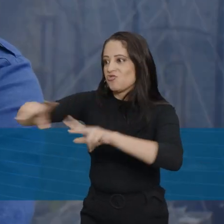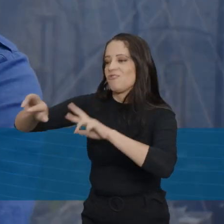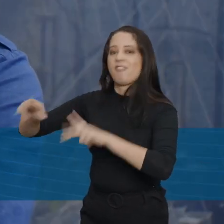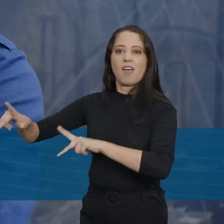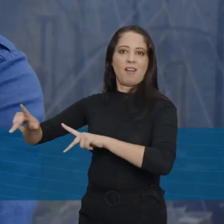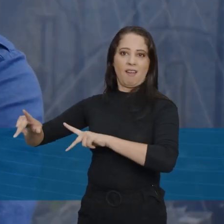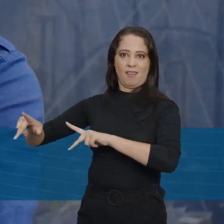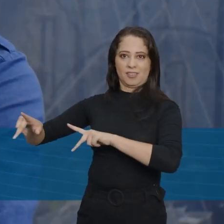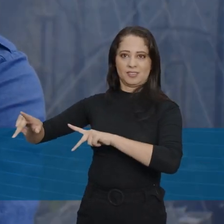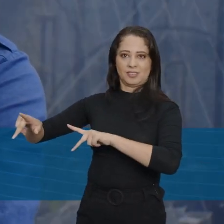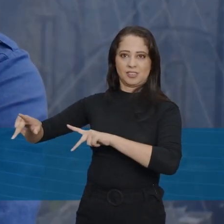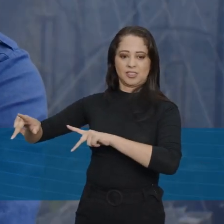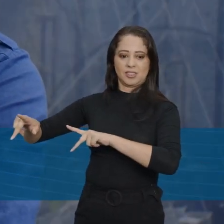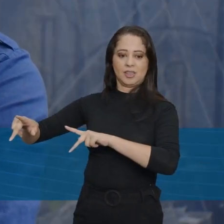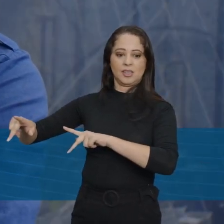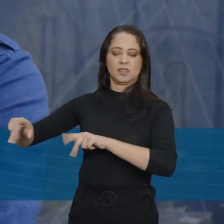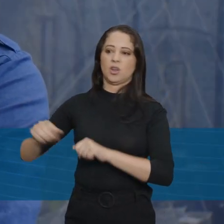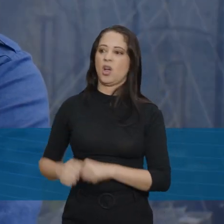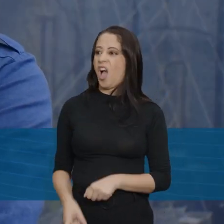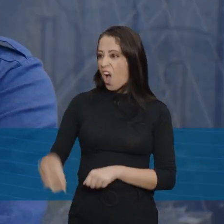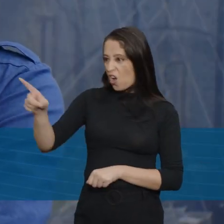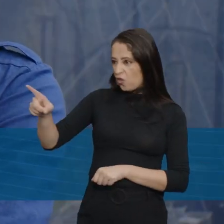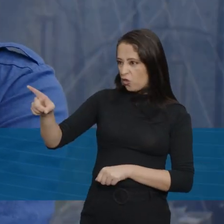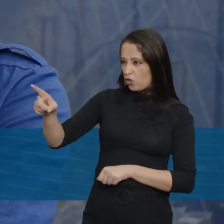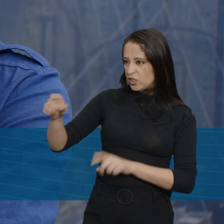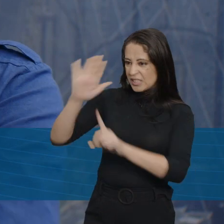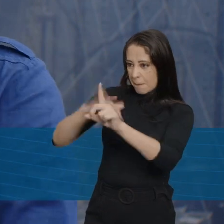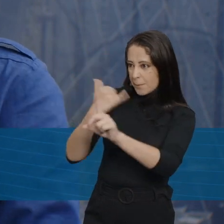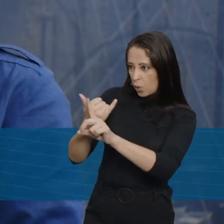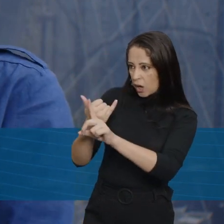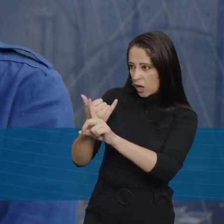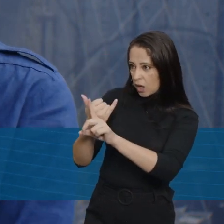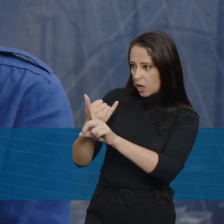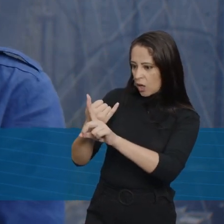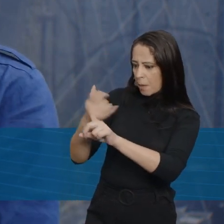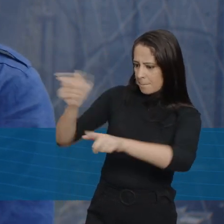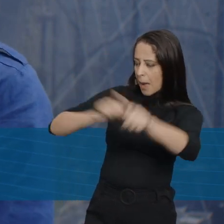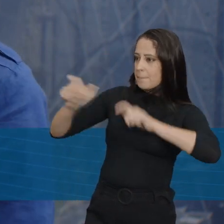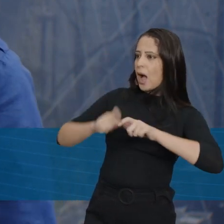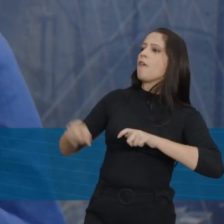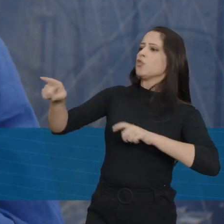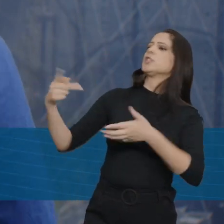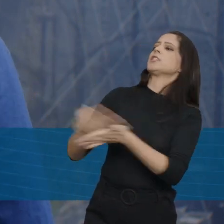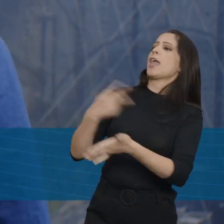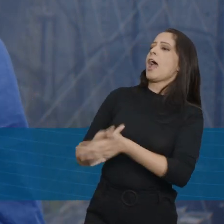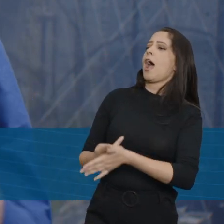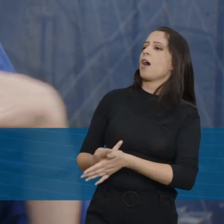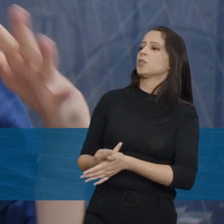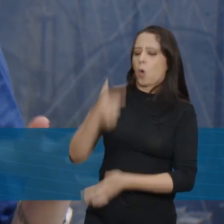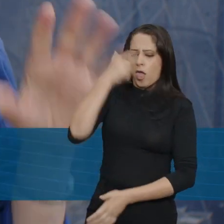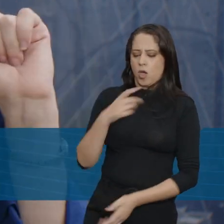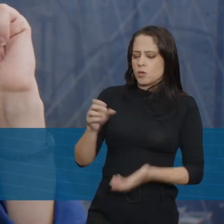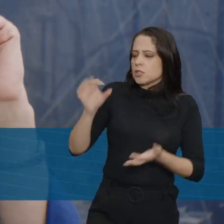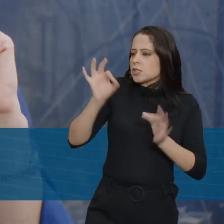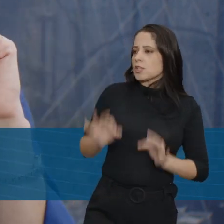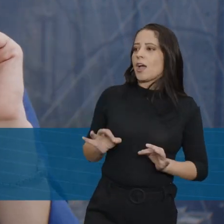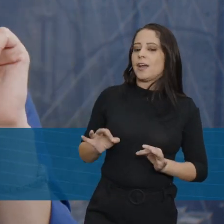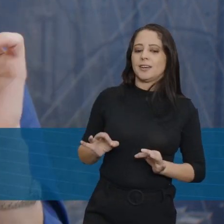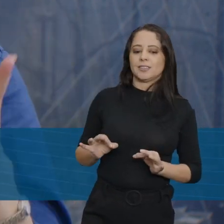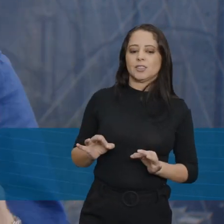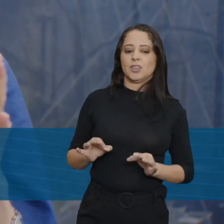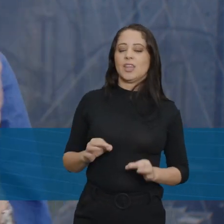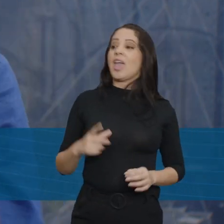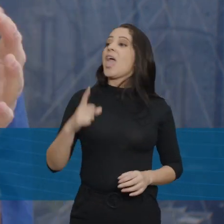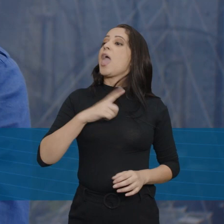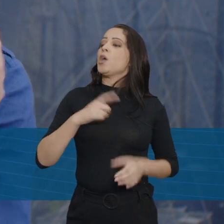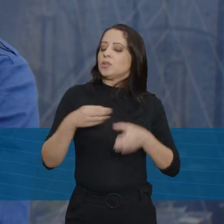veem refletidos nisso. Então, eles falam assim, não, você tá fazendo bullying comigo, mas você tá errado. Por quê? Porque eu também, eu tenho o meu grupo, eu